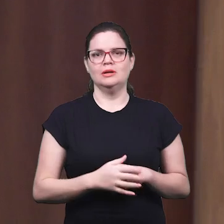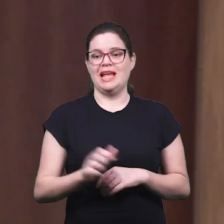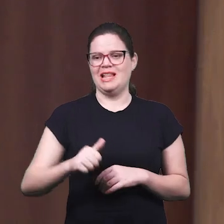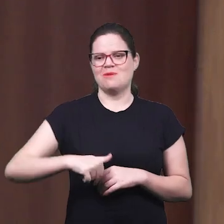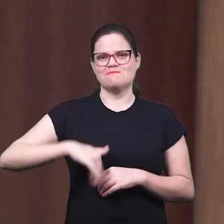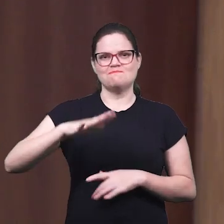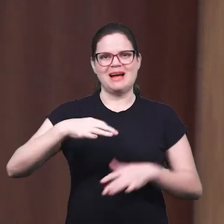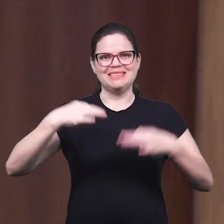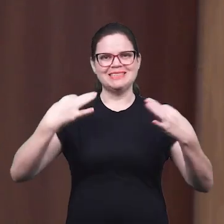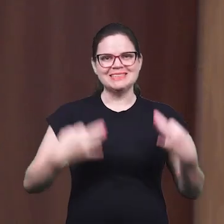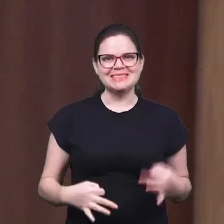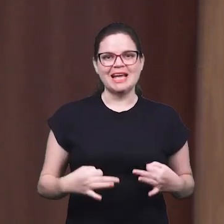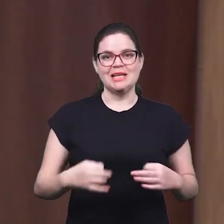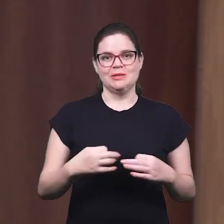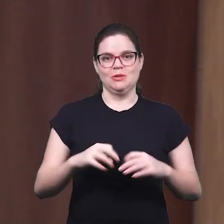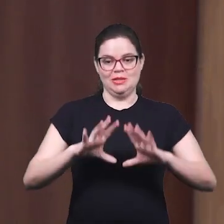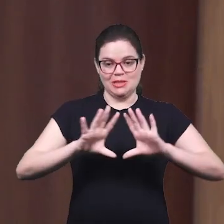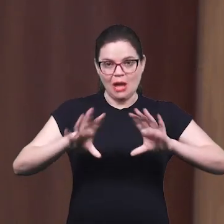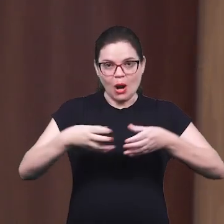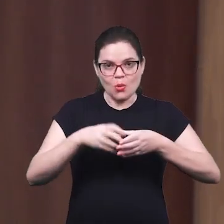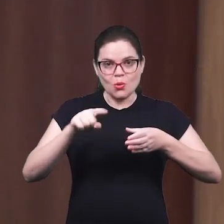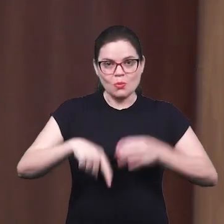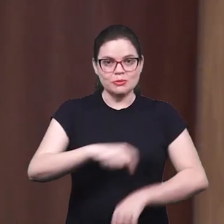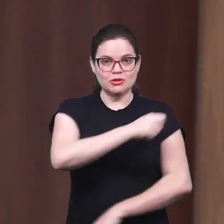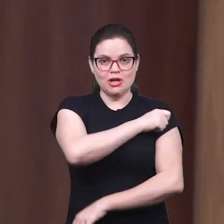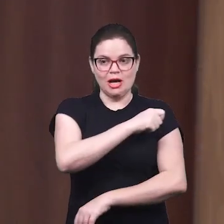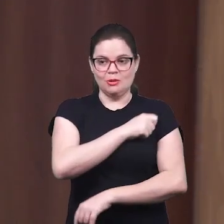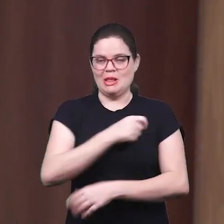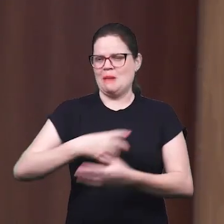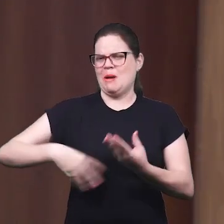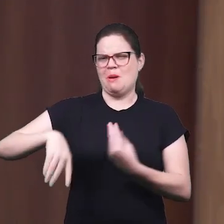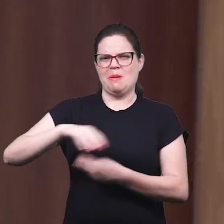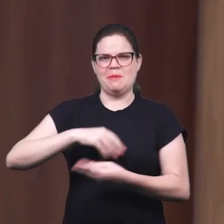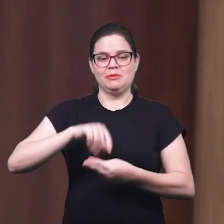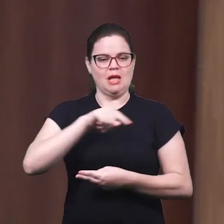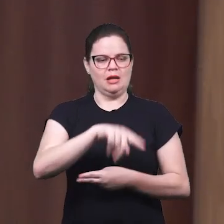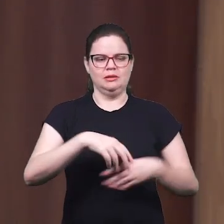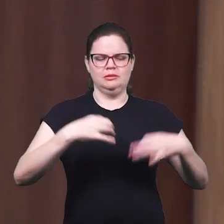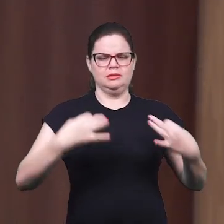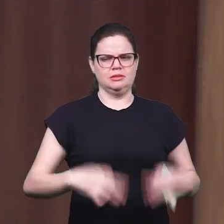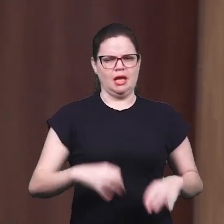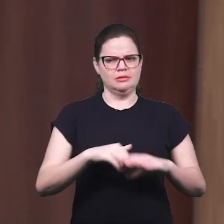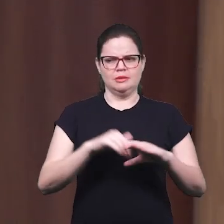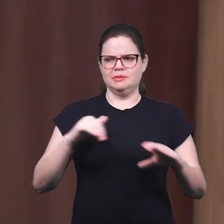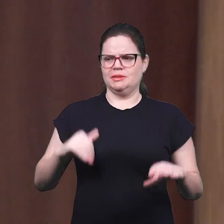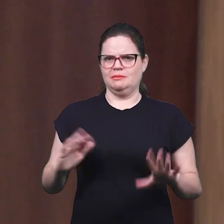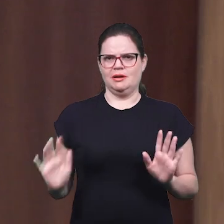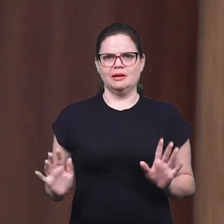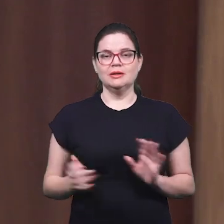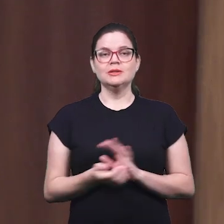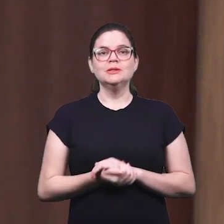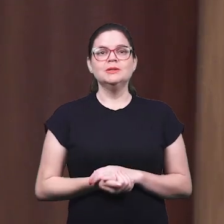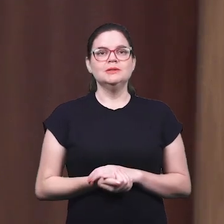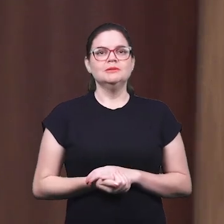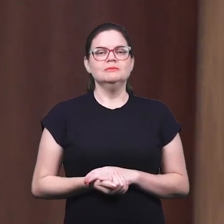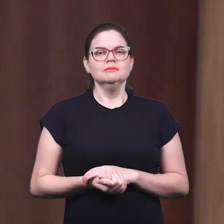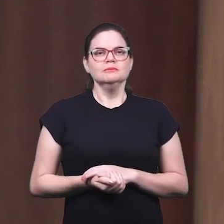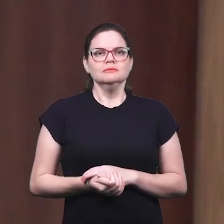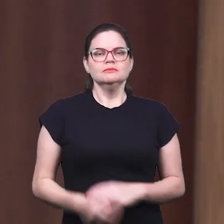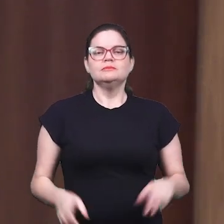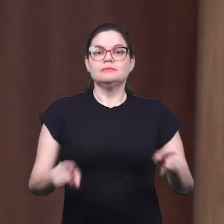da turma, porque a turma era bagunceira. Ele não, era todo certo. Muito bom. Foi uma honra. Aliás, tem uma